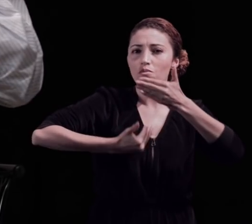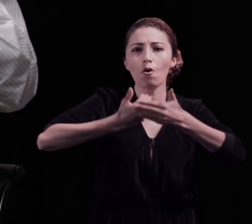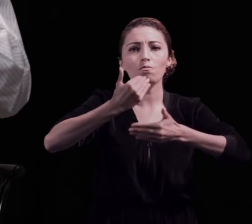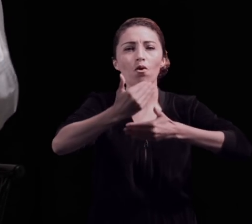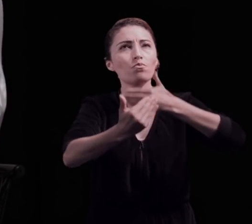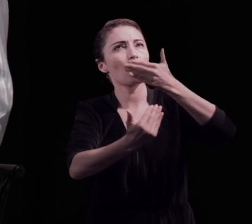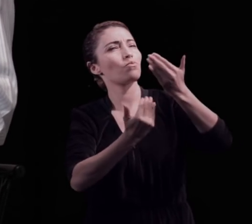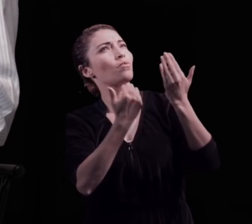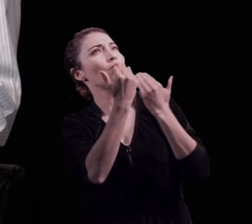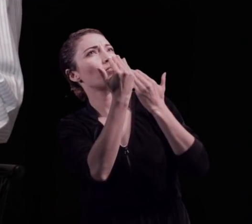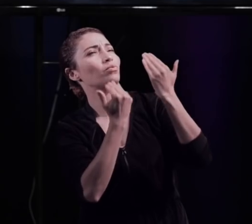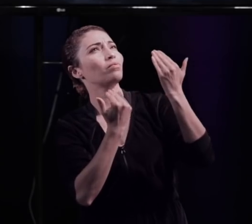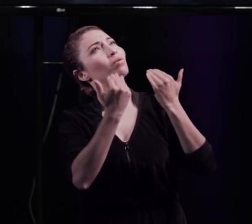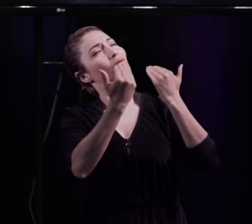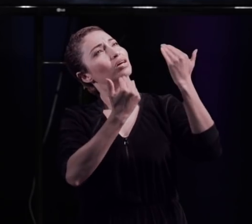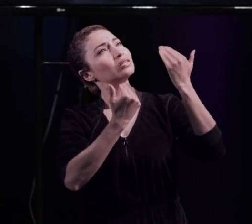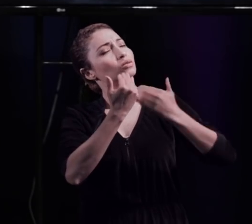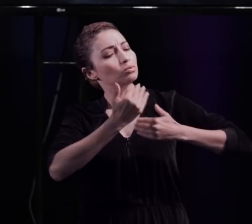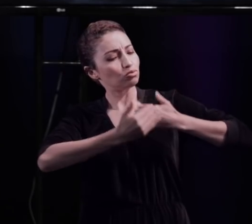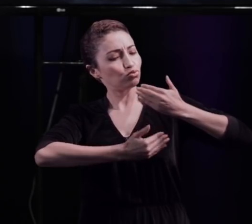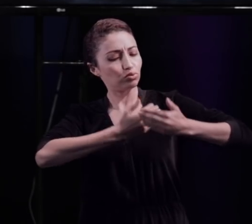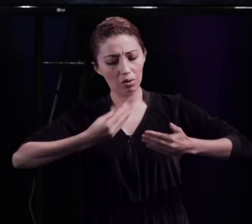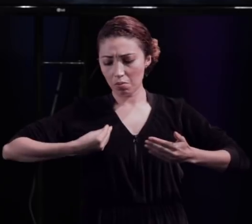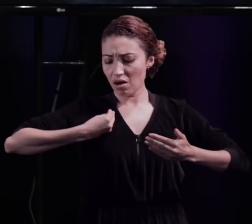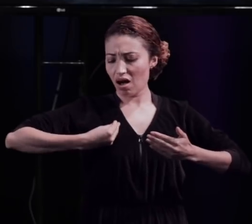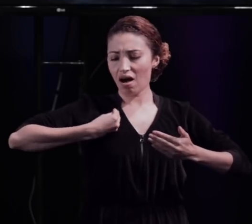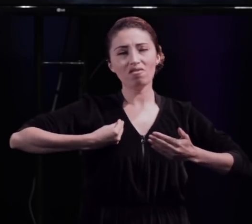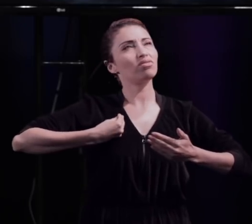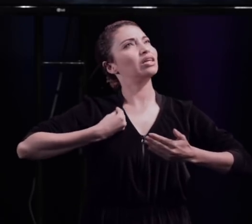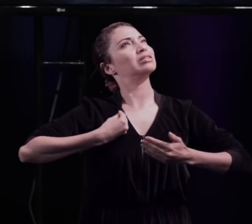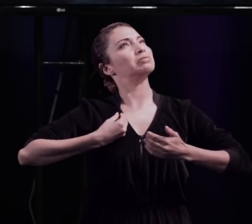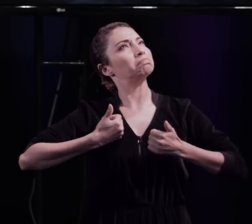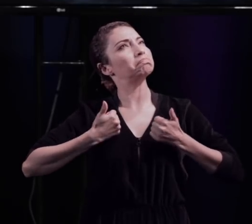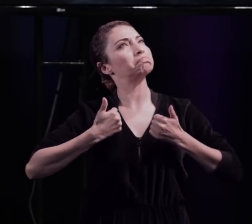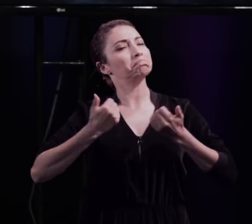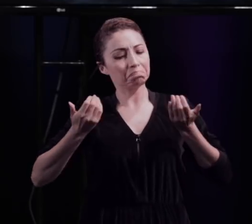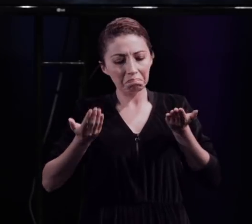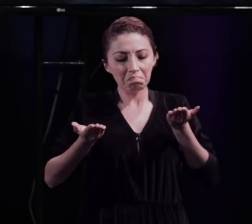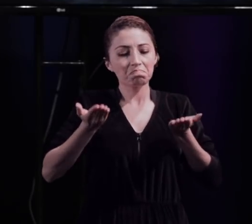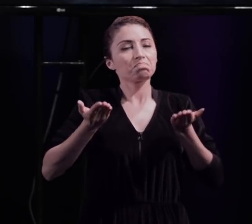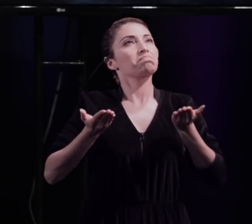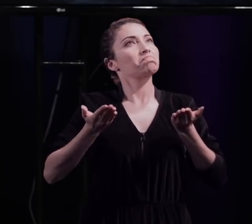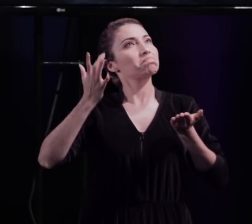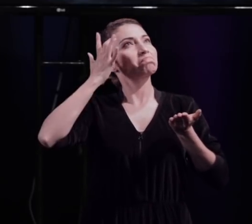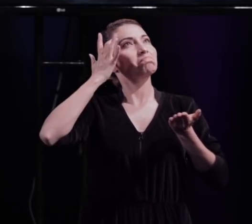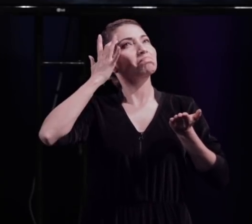se relacionar, a construir, a viver uma vida